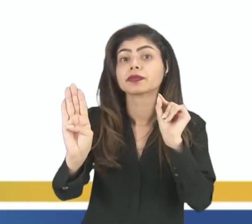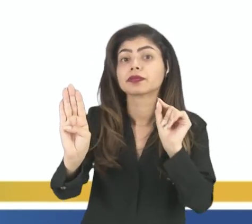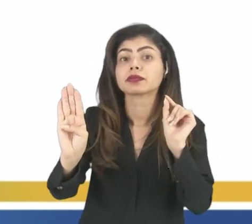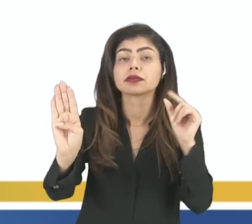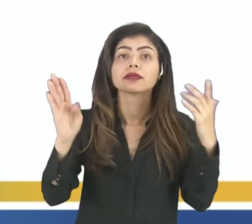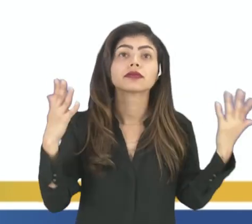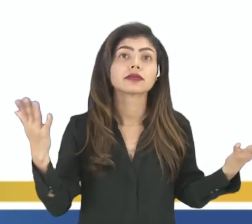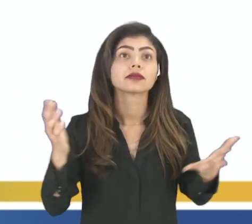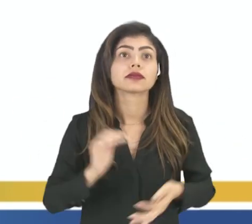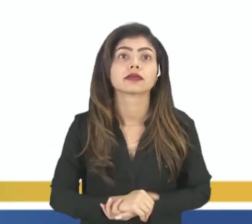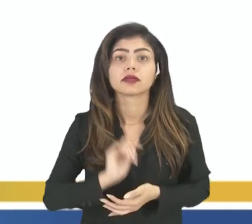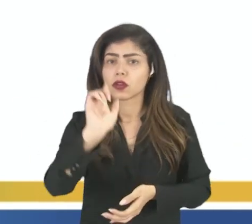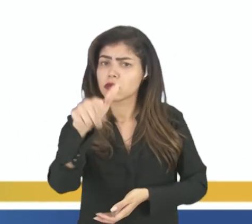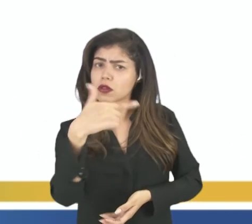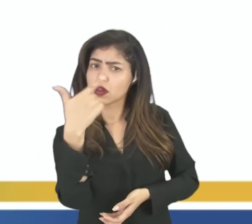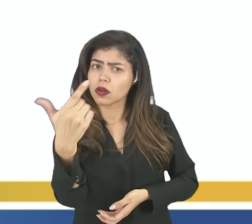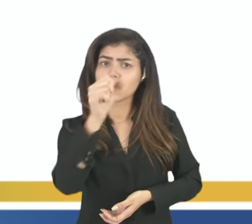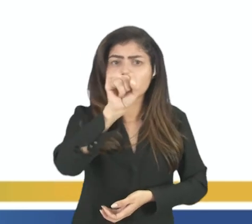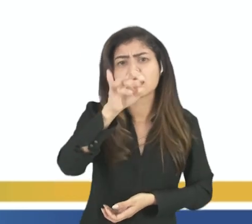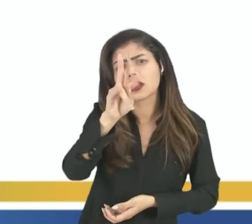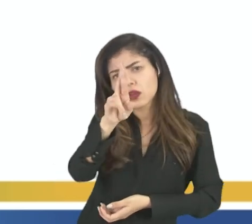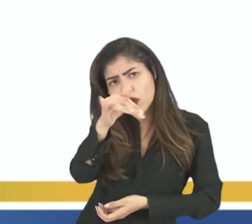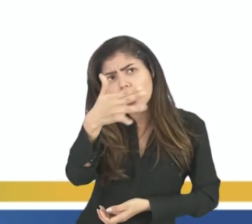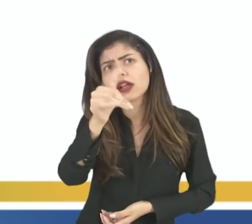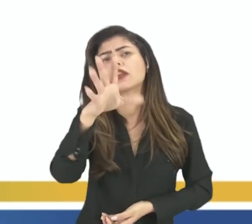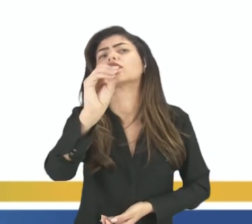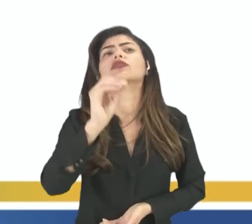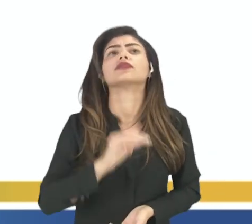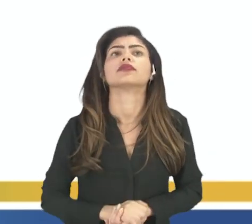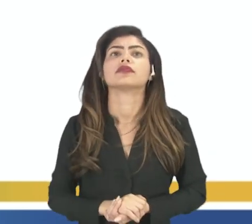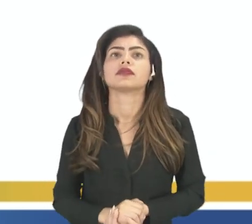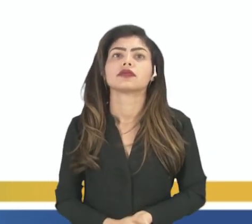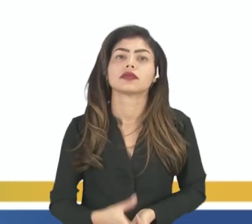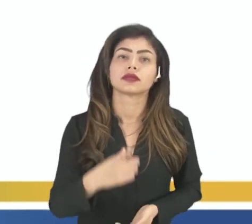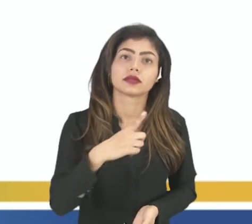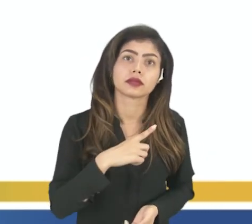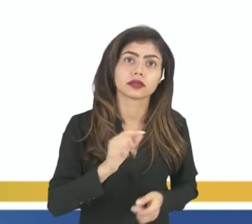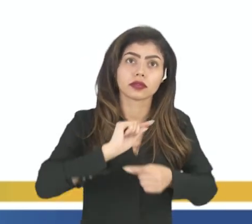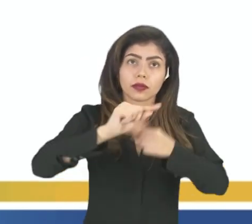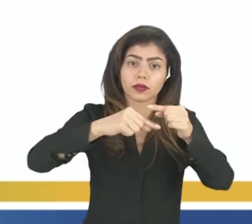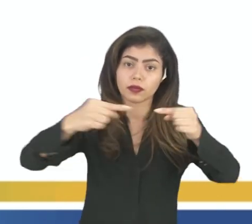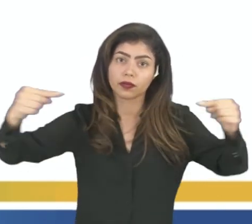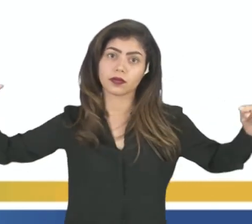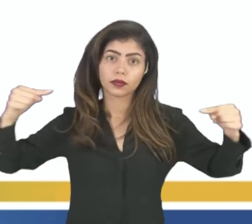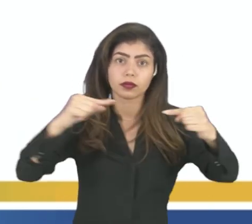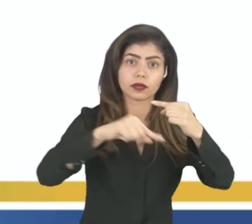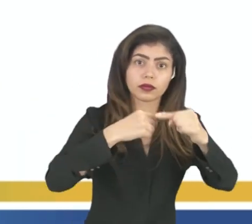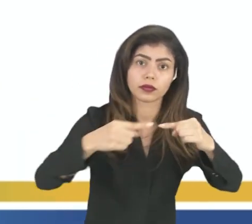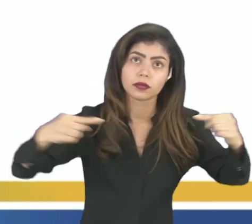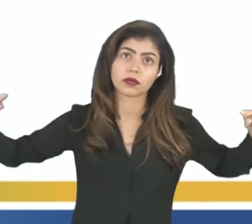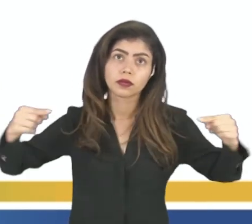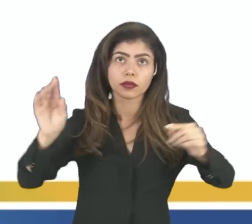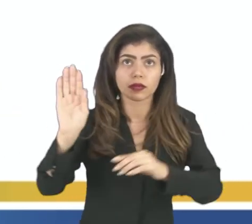né, uma outra situação. Então, eu tenho a mola esticada até a posição